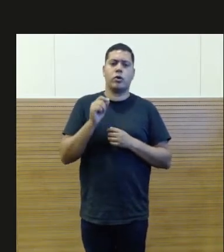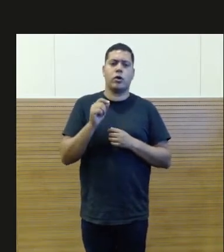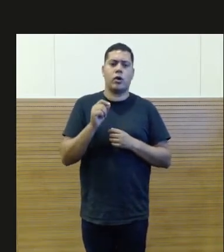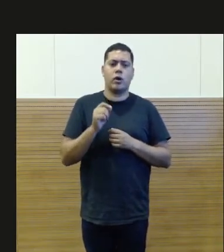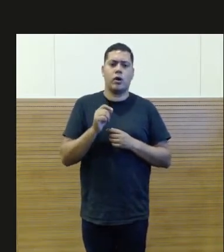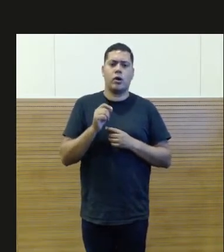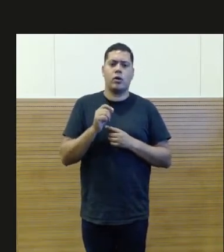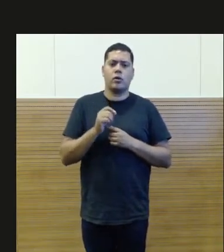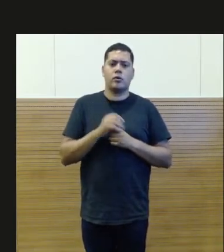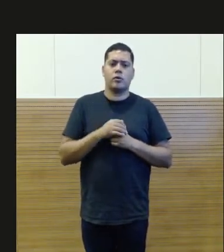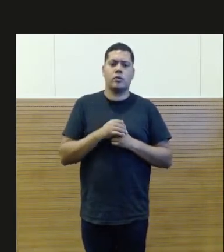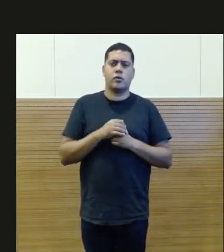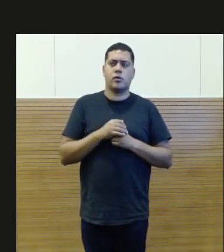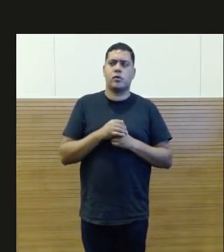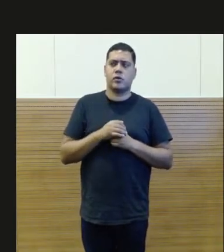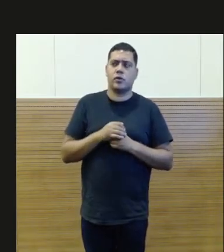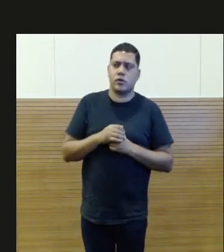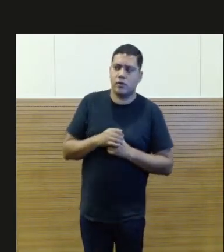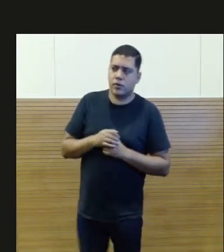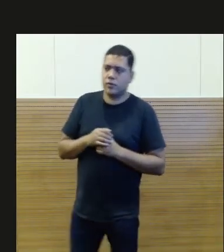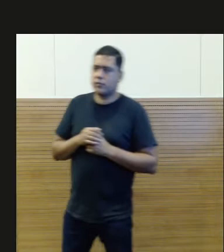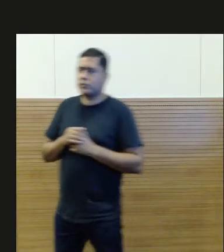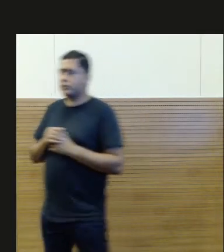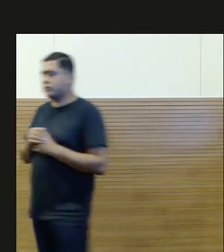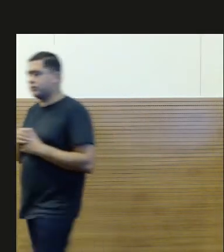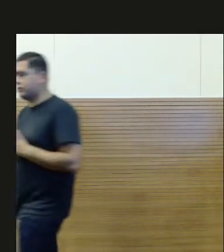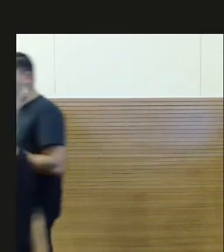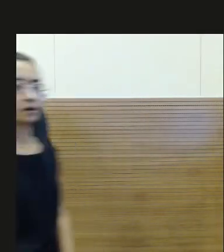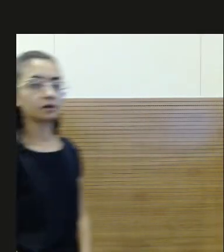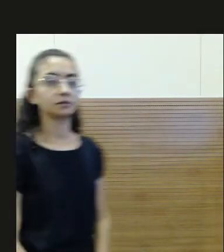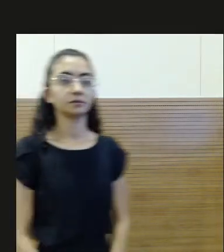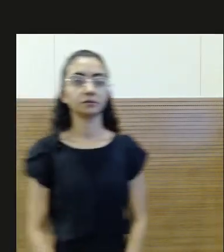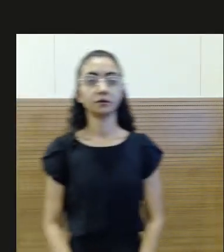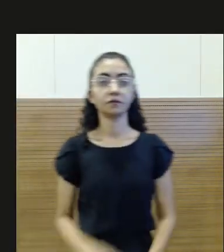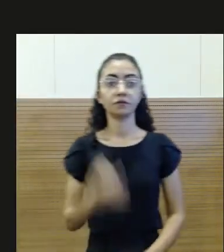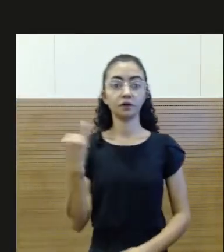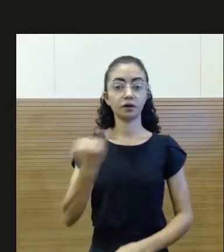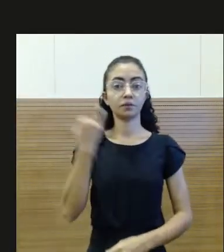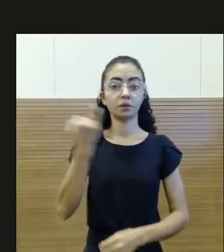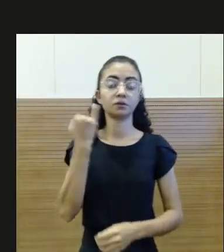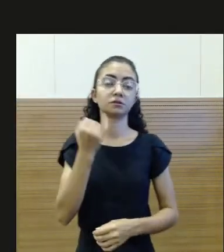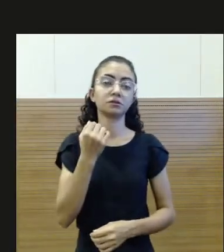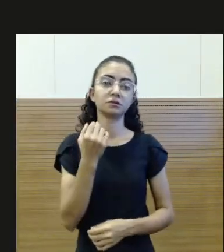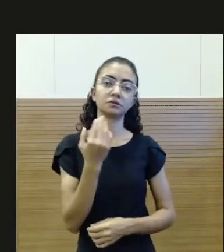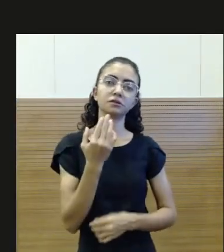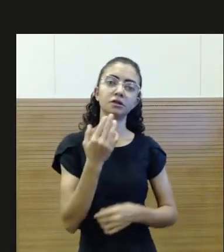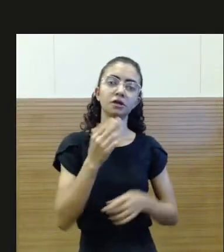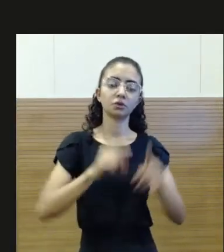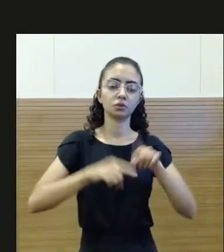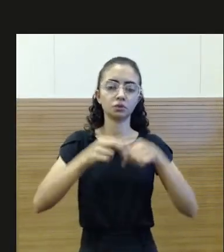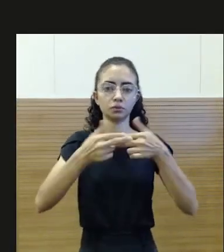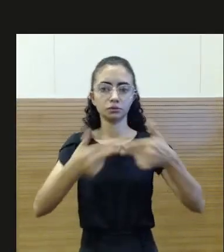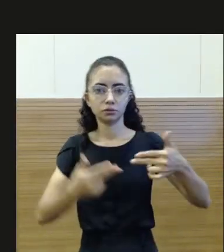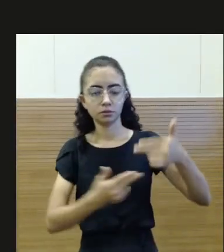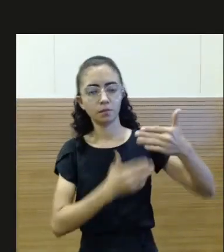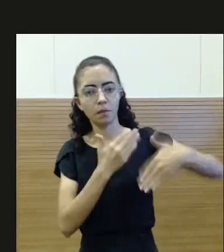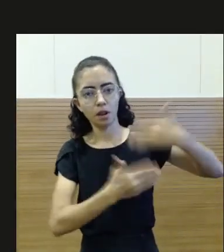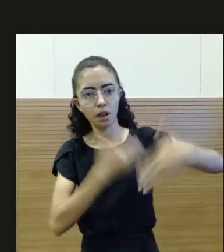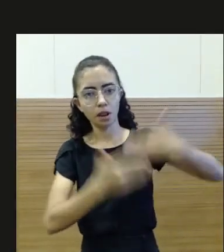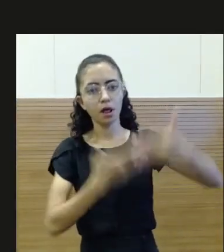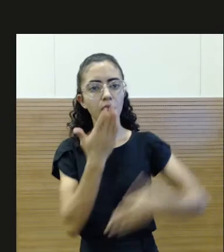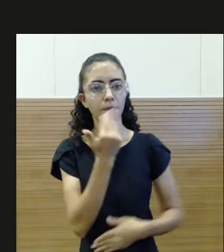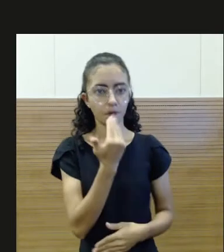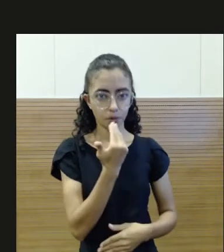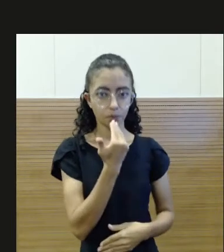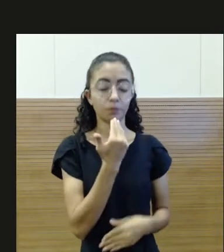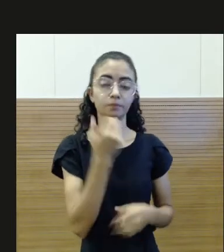importância dos ingredientes processados consumidos em moderação. Claro, o